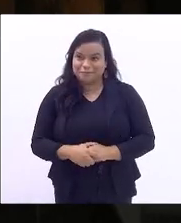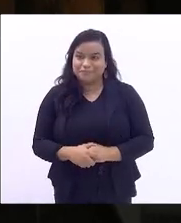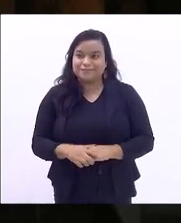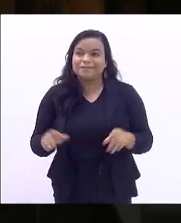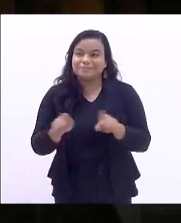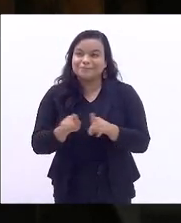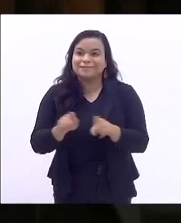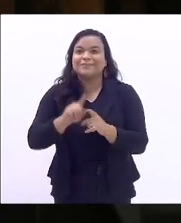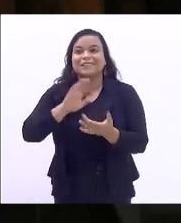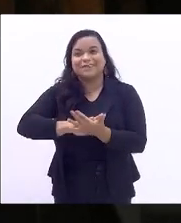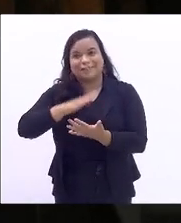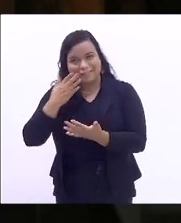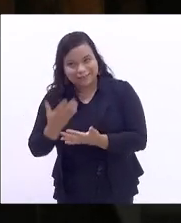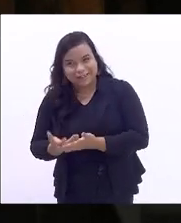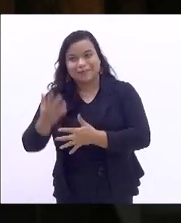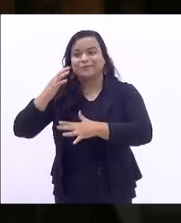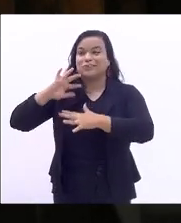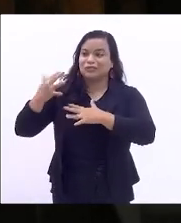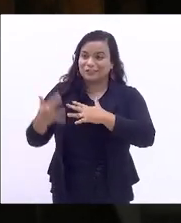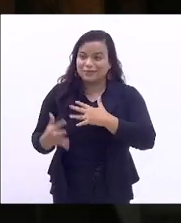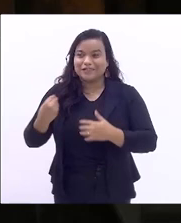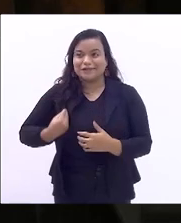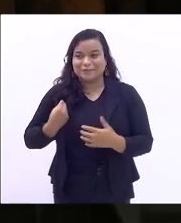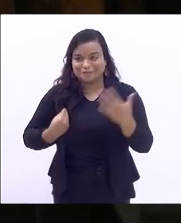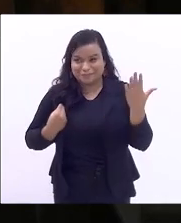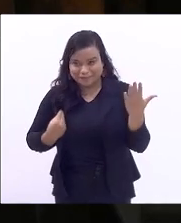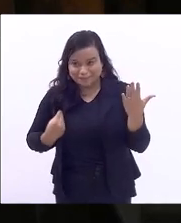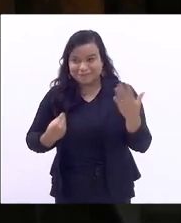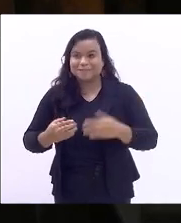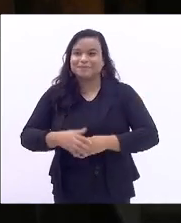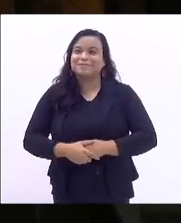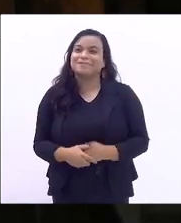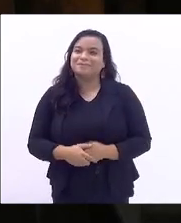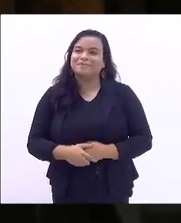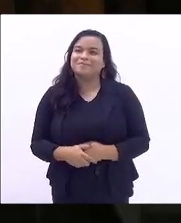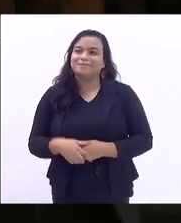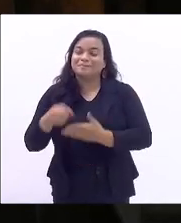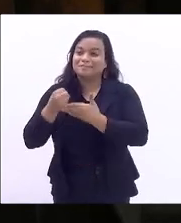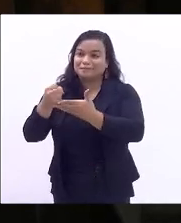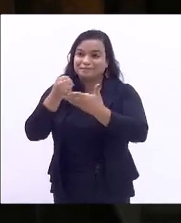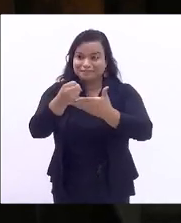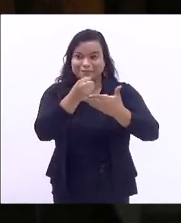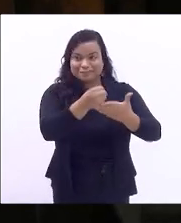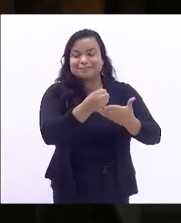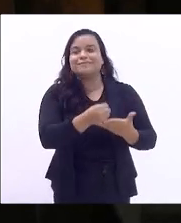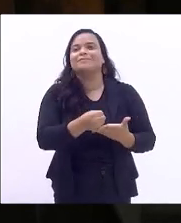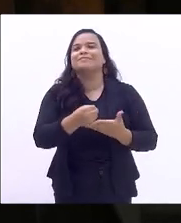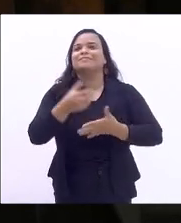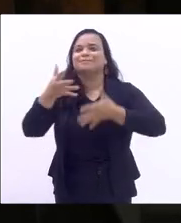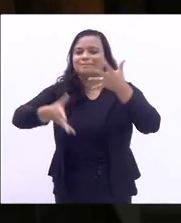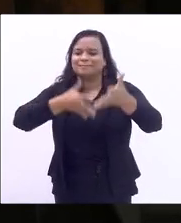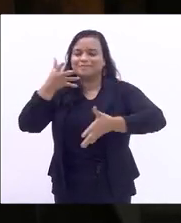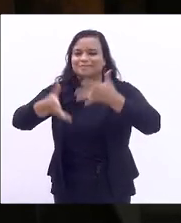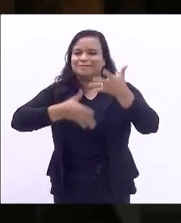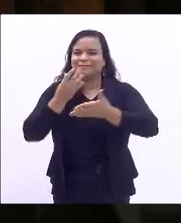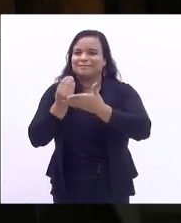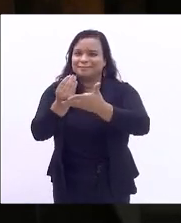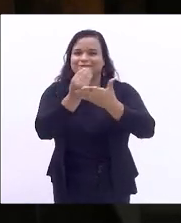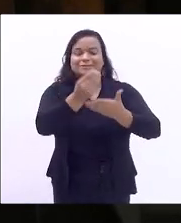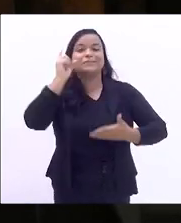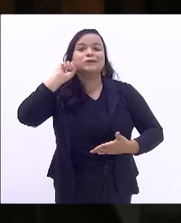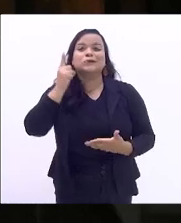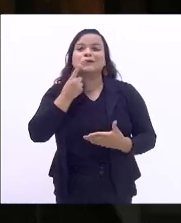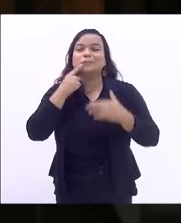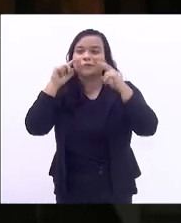senhora intérprete da linguagem de libras que leva a nossa voz aos